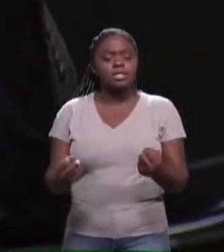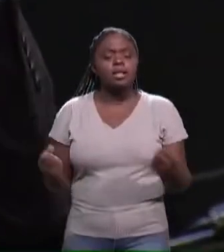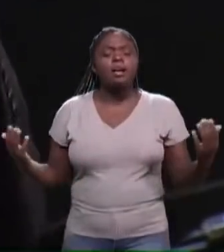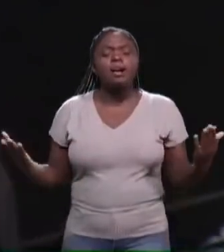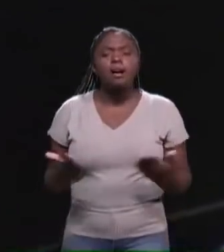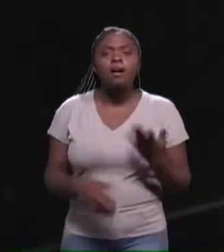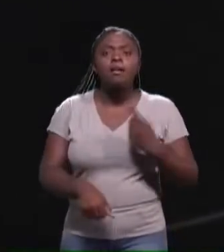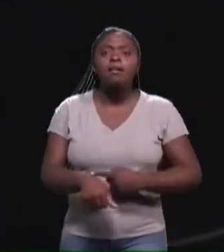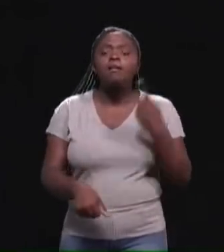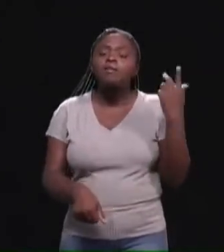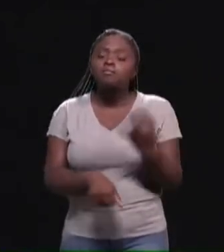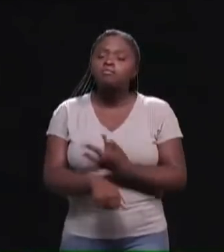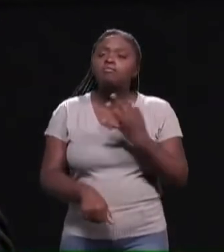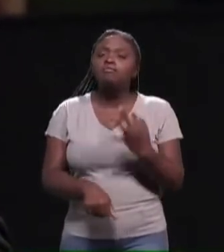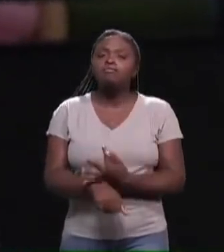hora da gente aguentar.